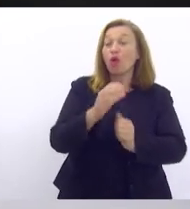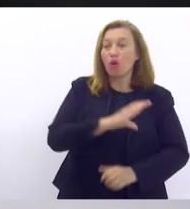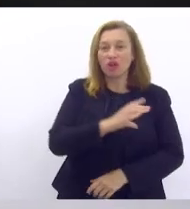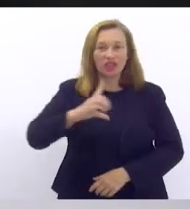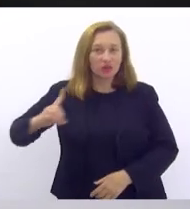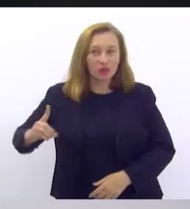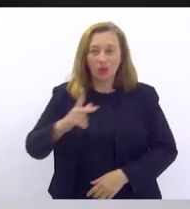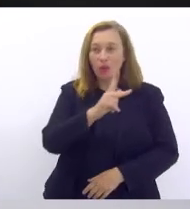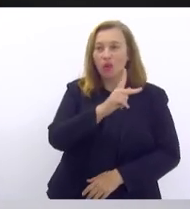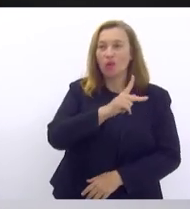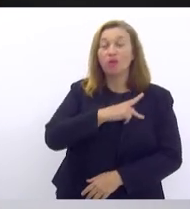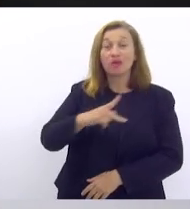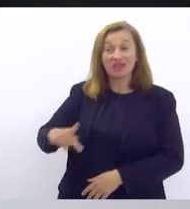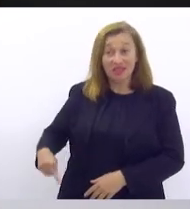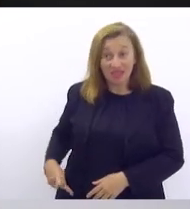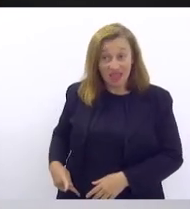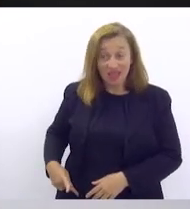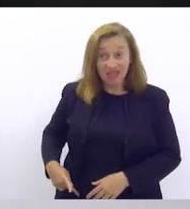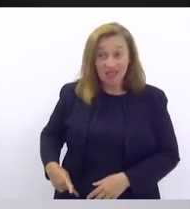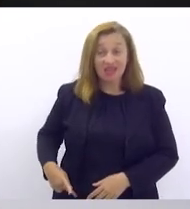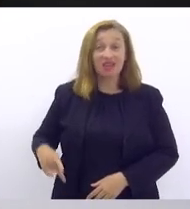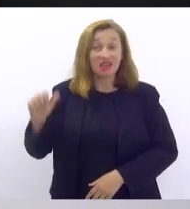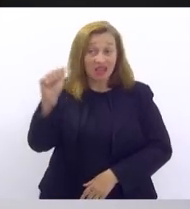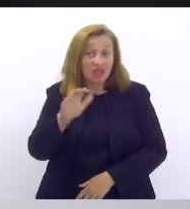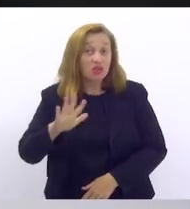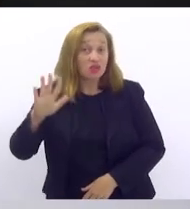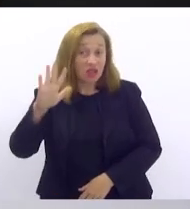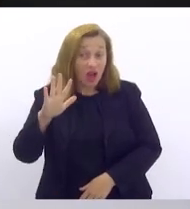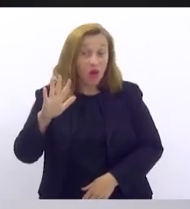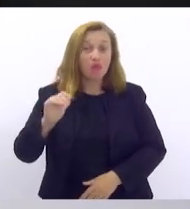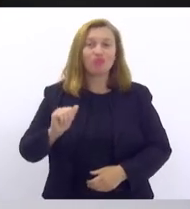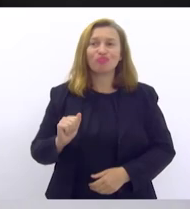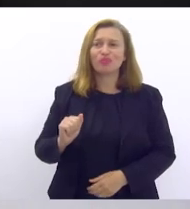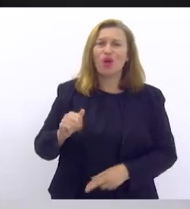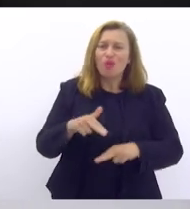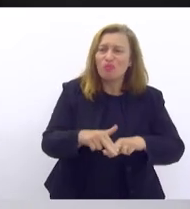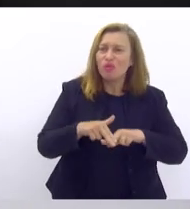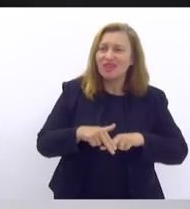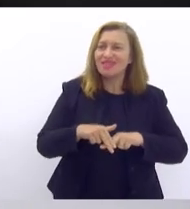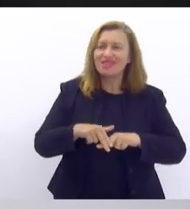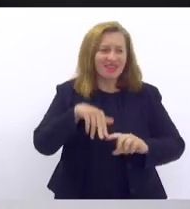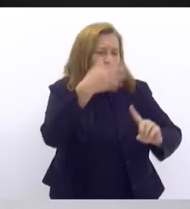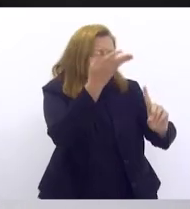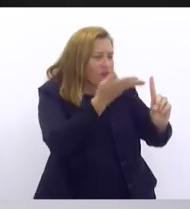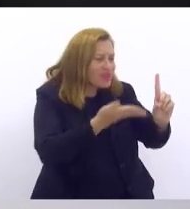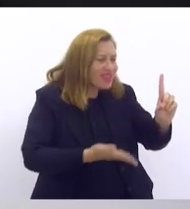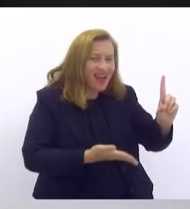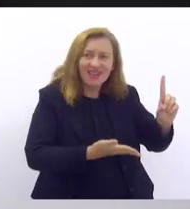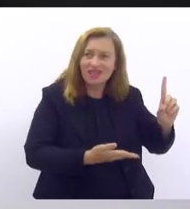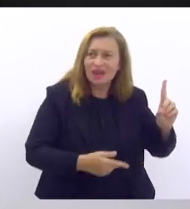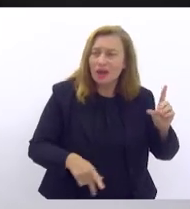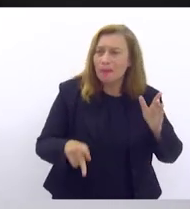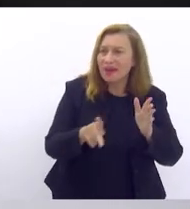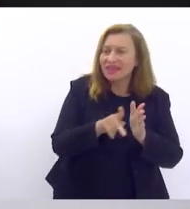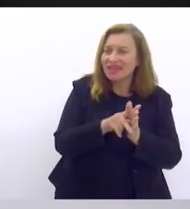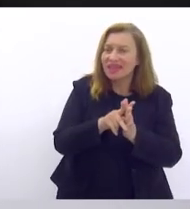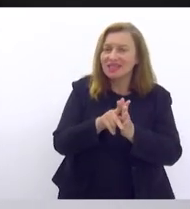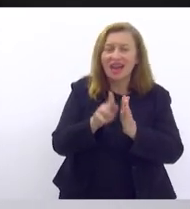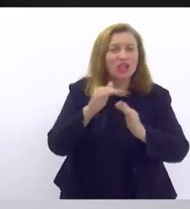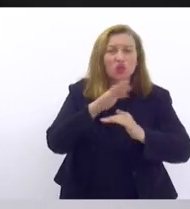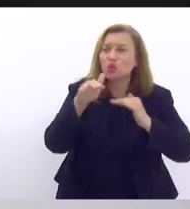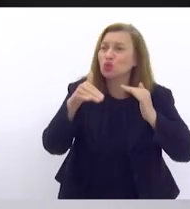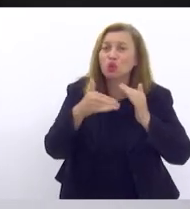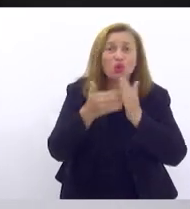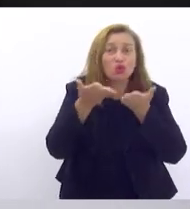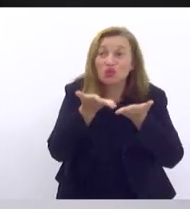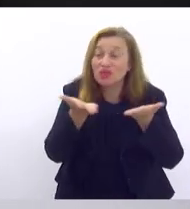presidente nacional da renovação, presidente estadual. Por isso, esta homenagem ela é para a renovação como um todo, é para o Brasil todo. Sai